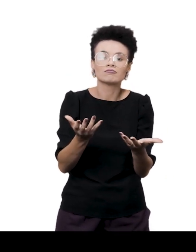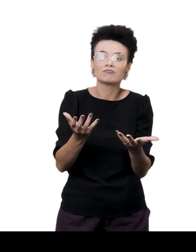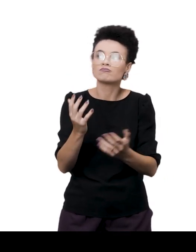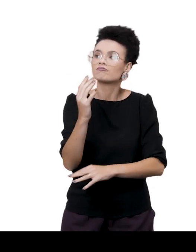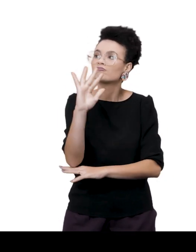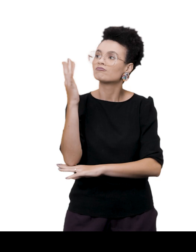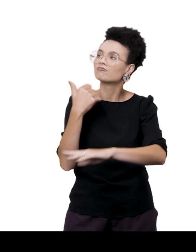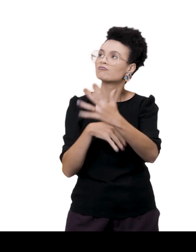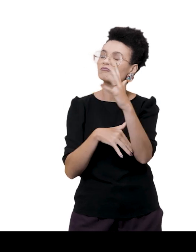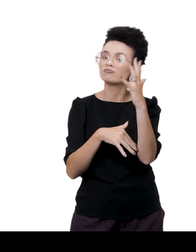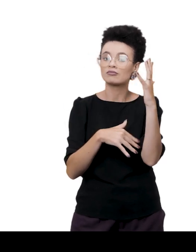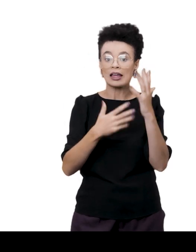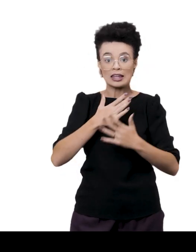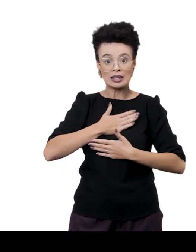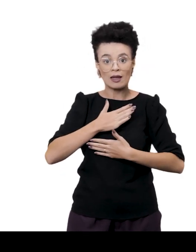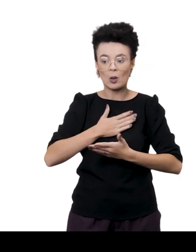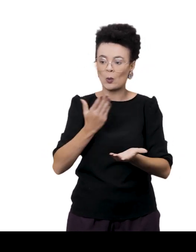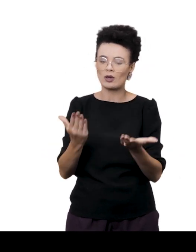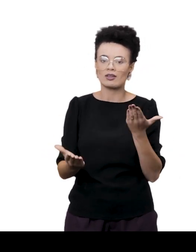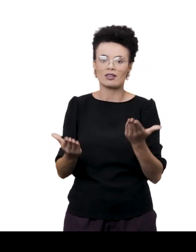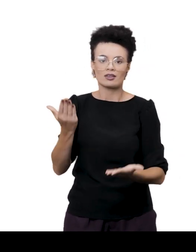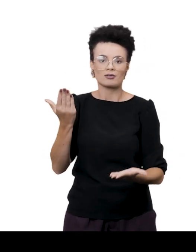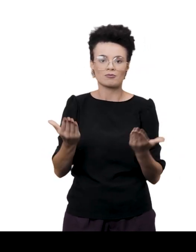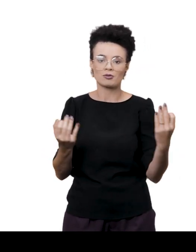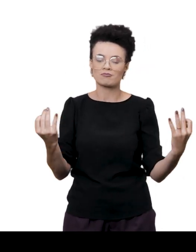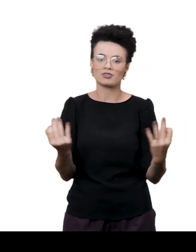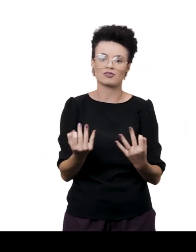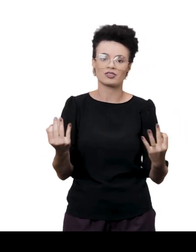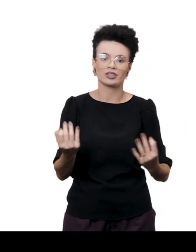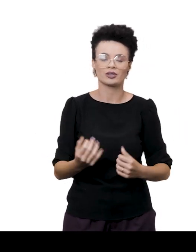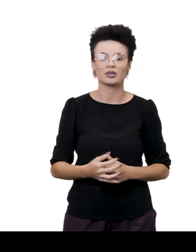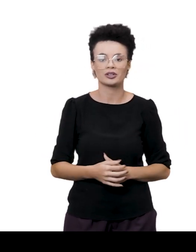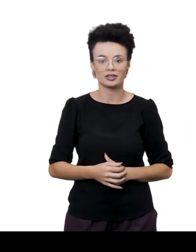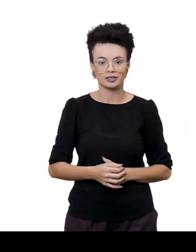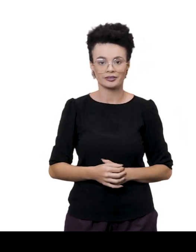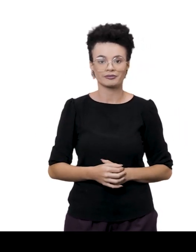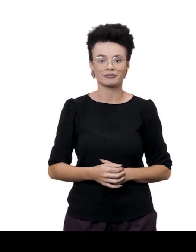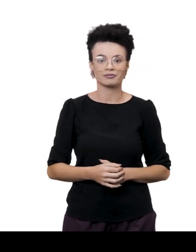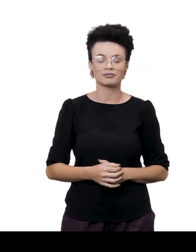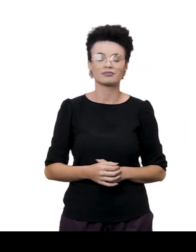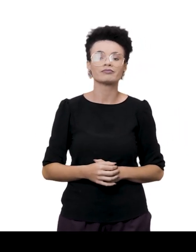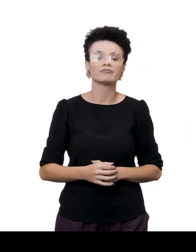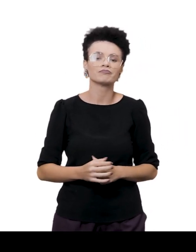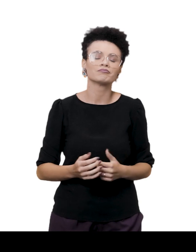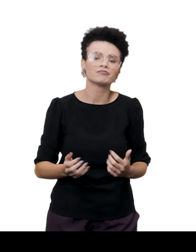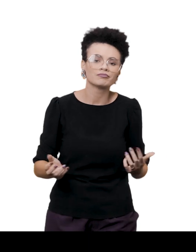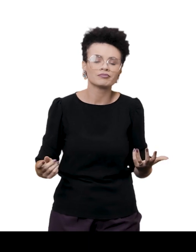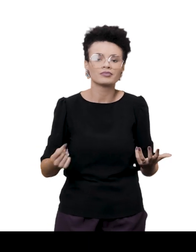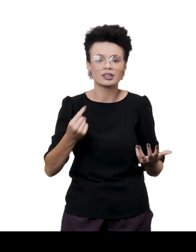que sensibiliza a unidade e equilíbrio profundo contido na natureza.